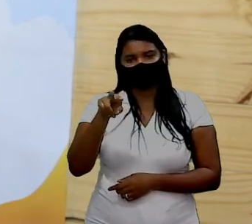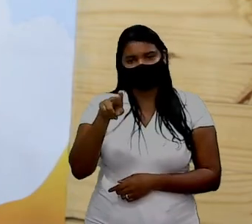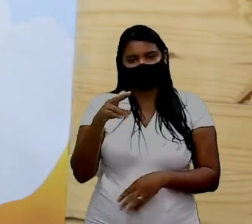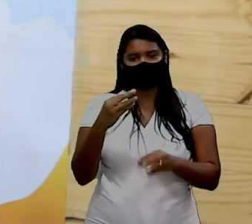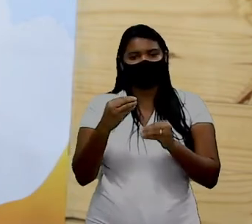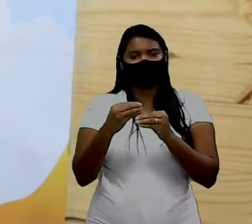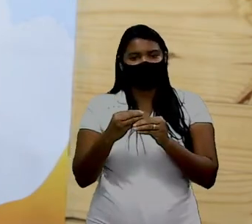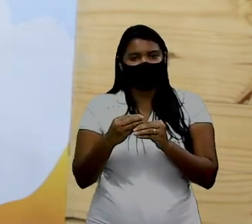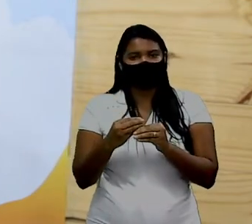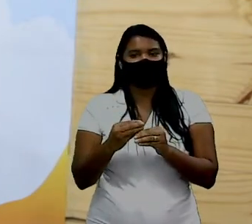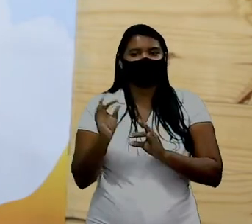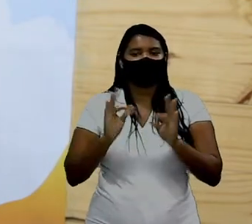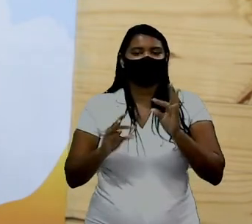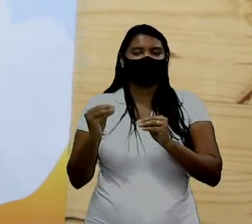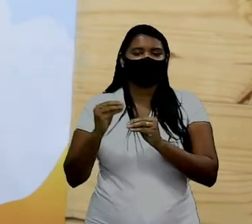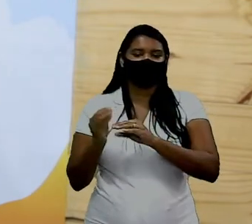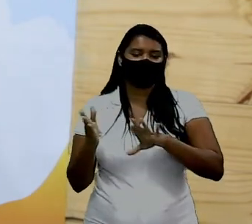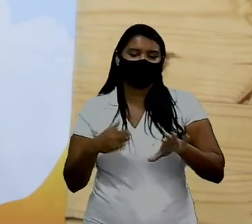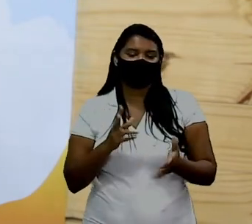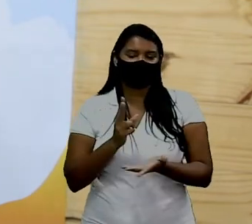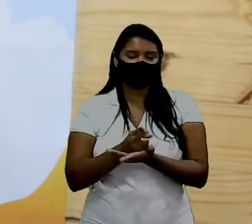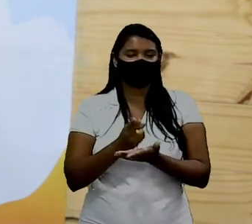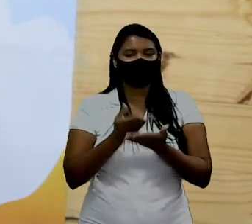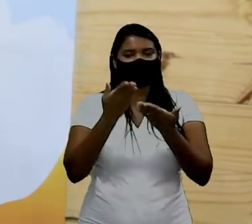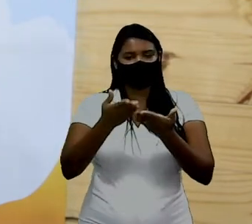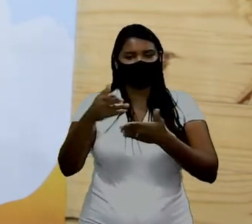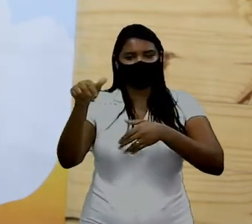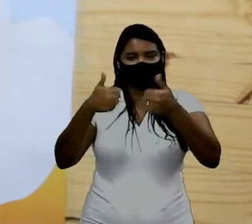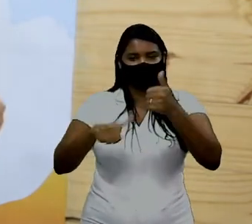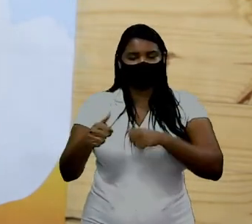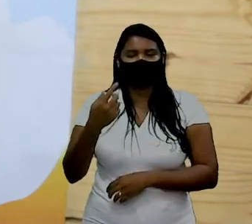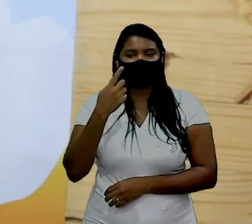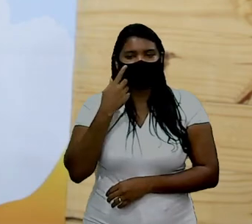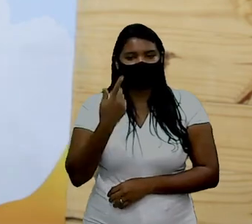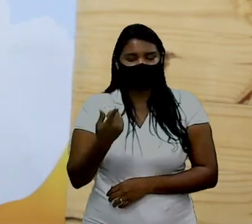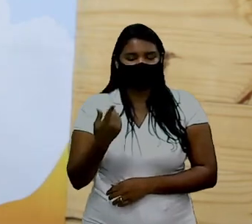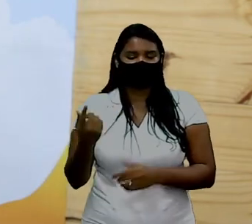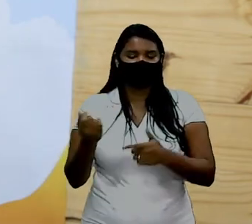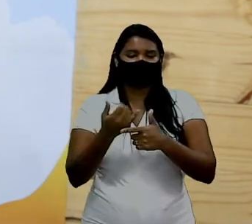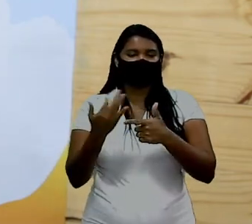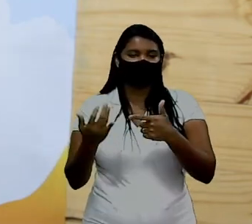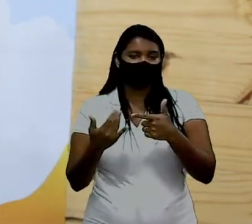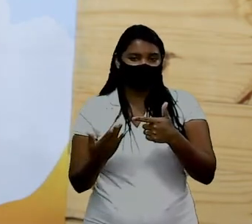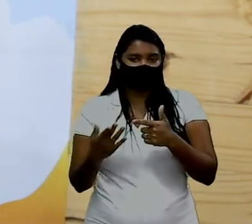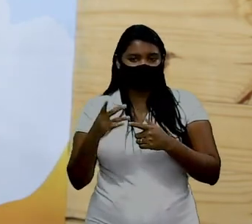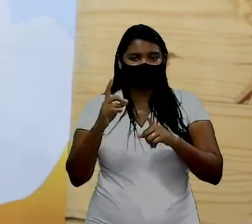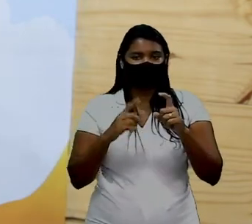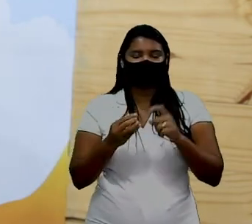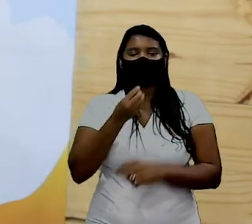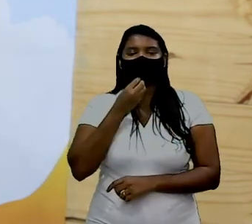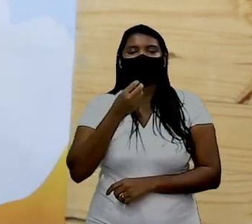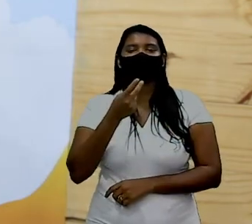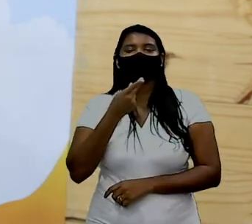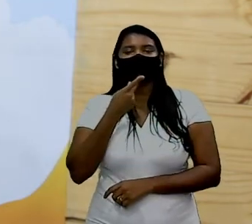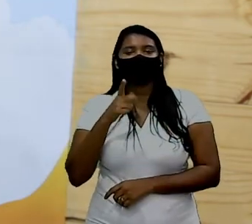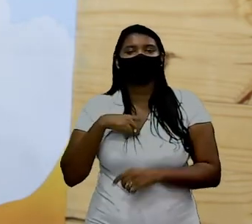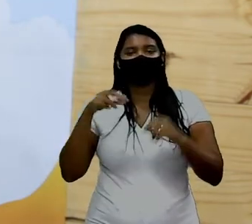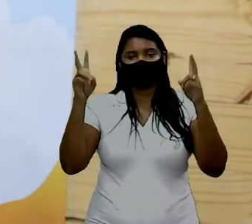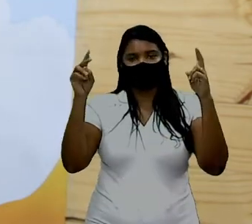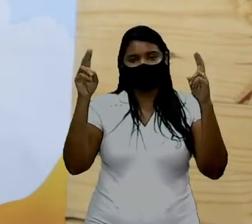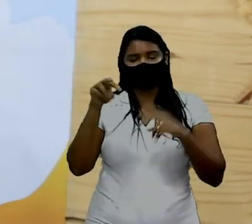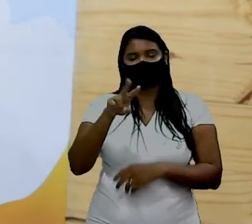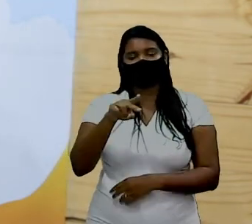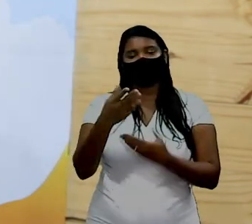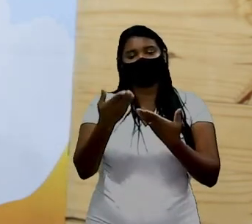para poder fazer o tratamento. Então toda vez que você verificar uma equação ou uma expressão que tem um termo de